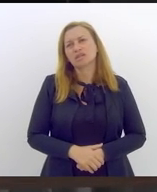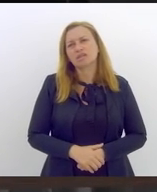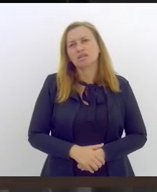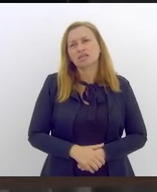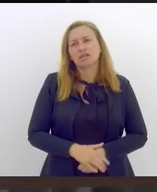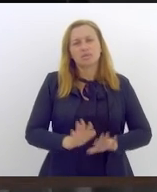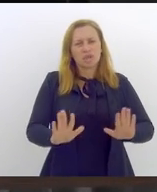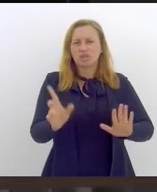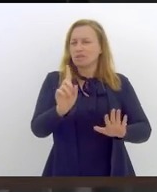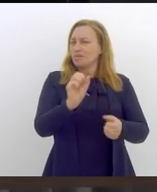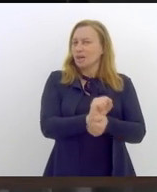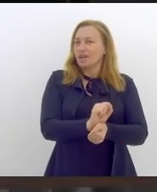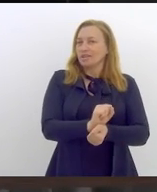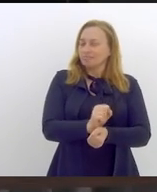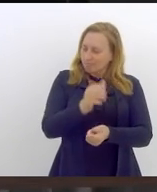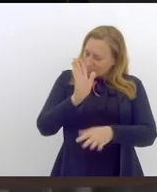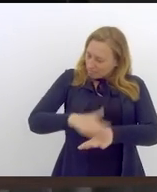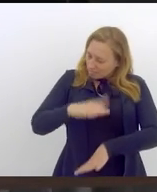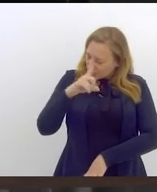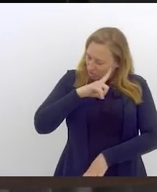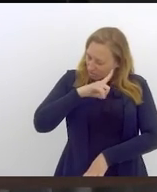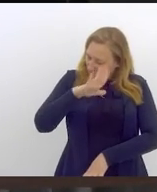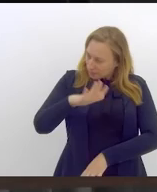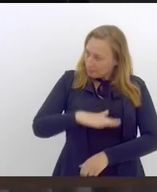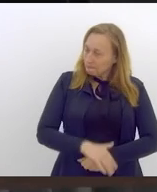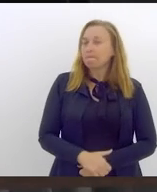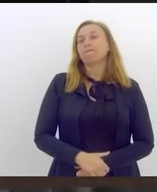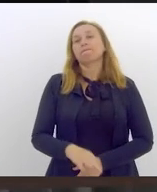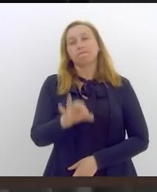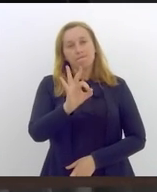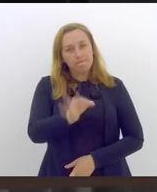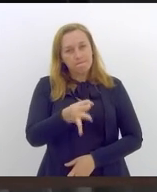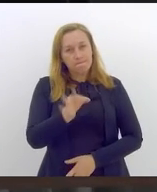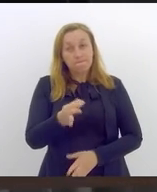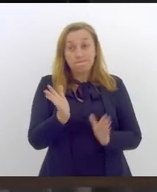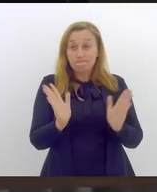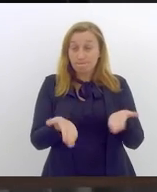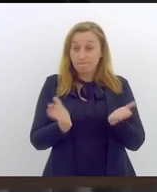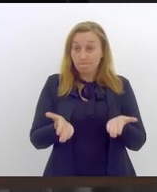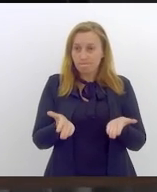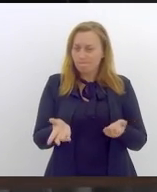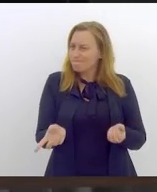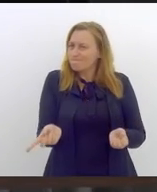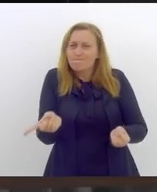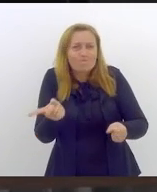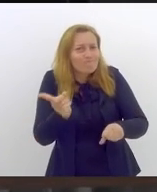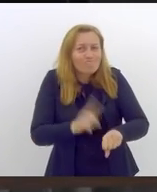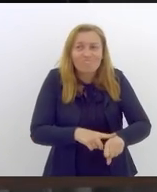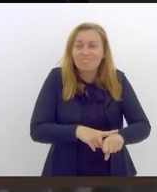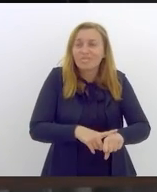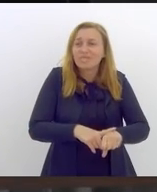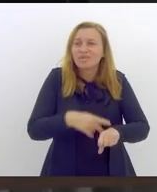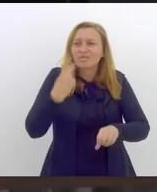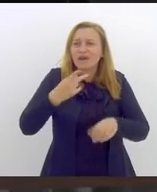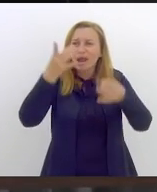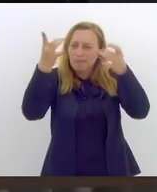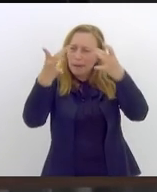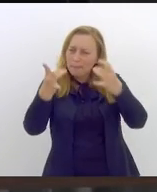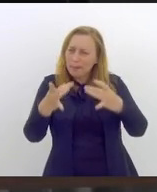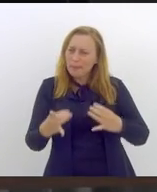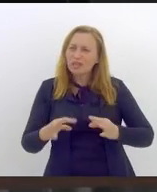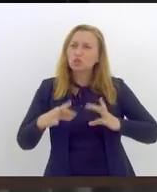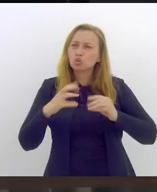mas não para por aí evidentemente que hoje eu não terei tempo de abordar todo este